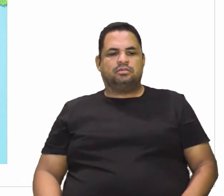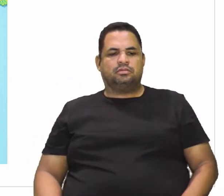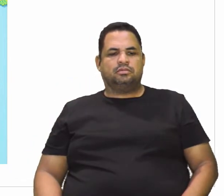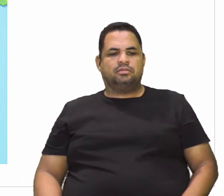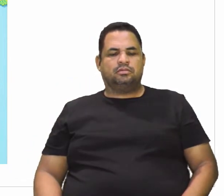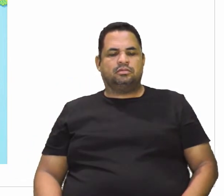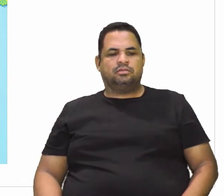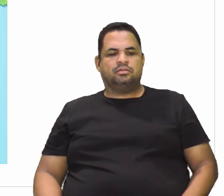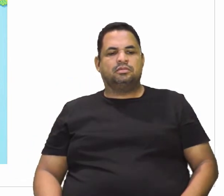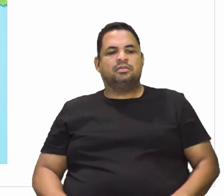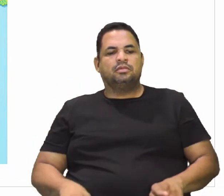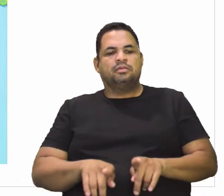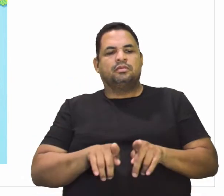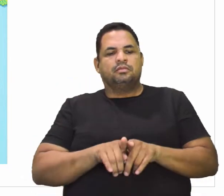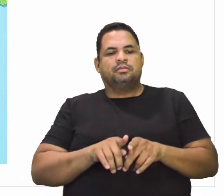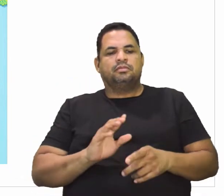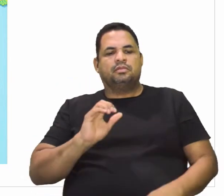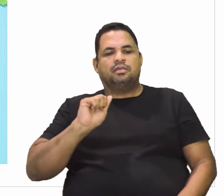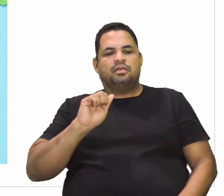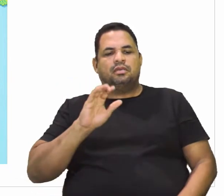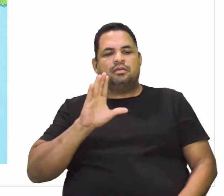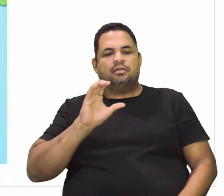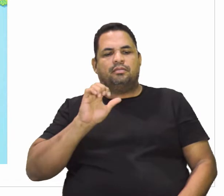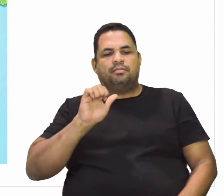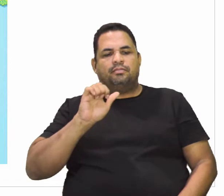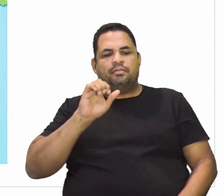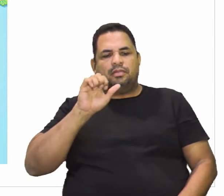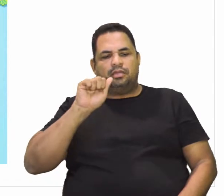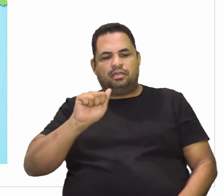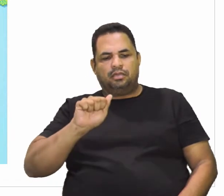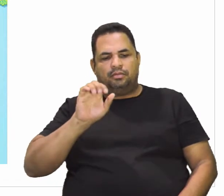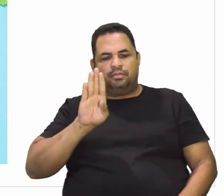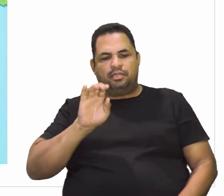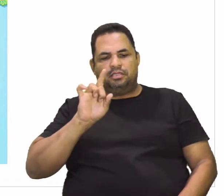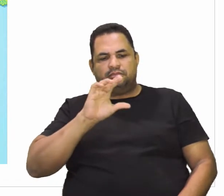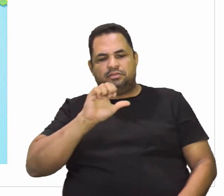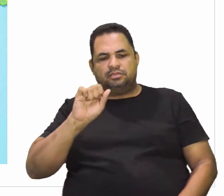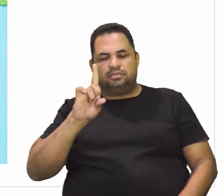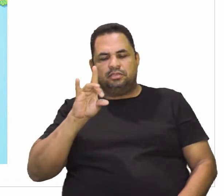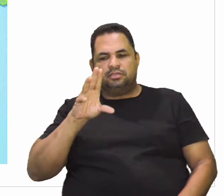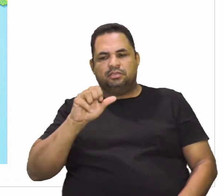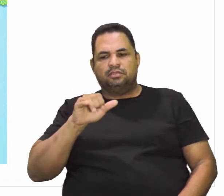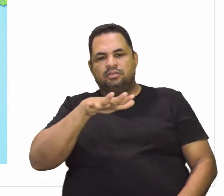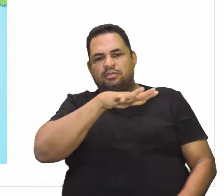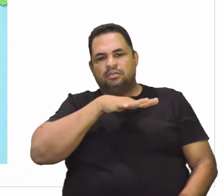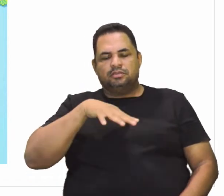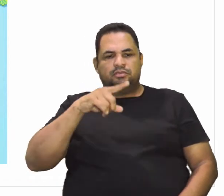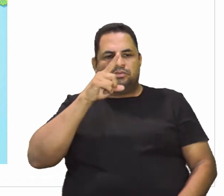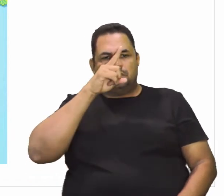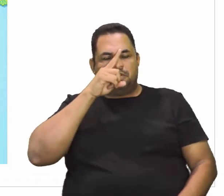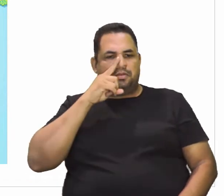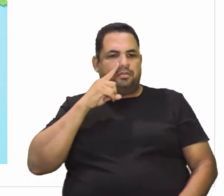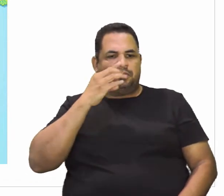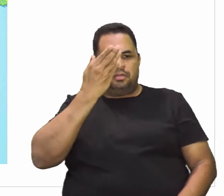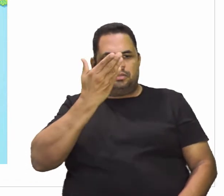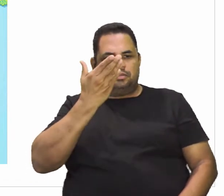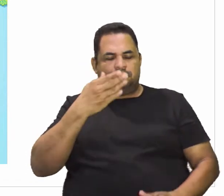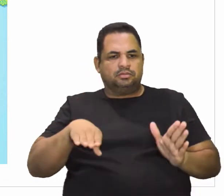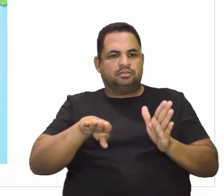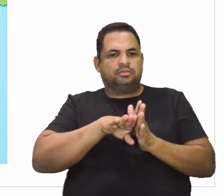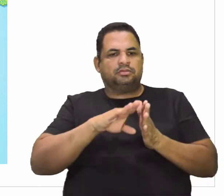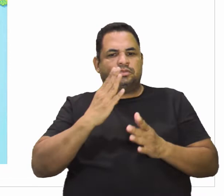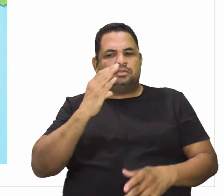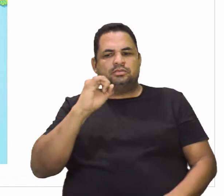E pelos Abássidas, vão ser essa região amarela aqui, vão chegar a Sicília,